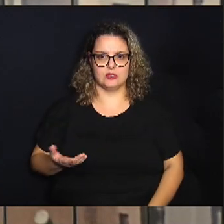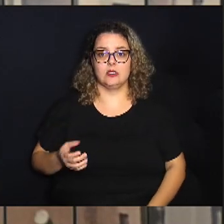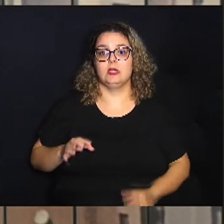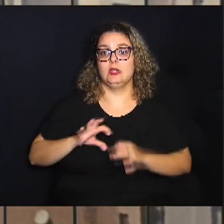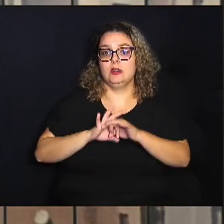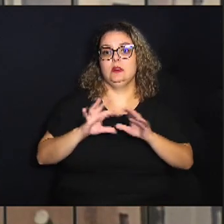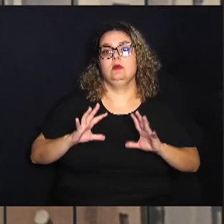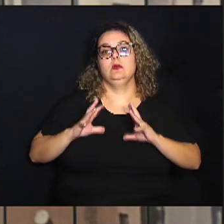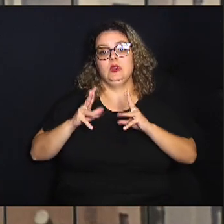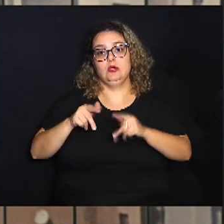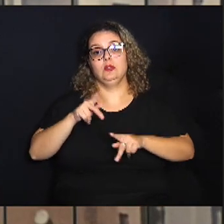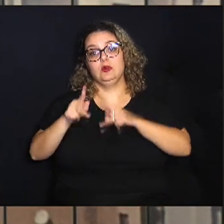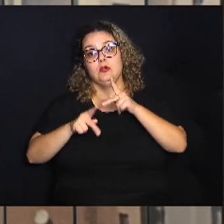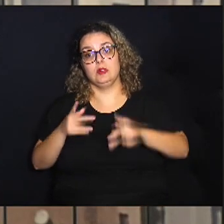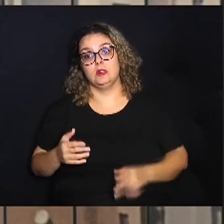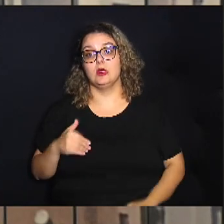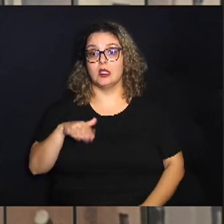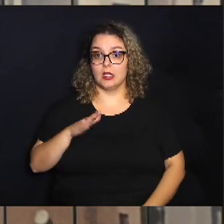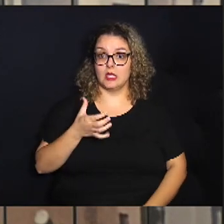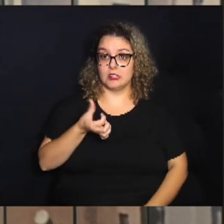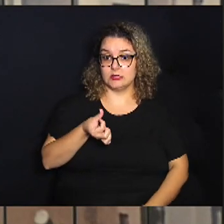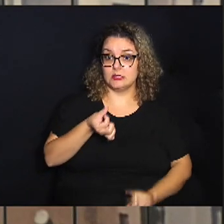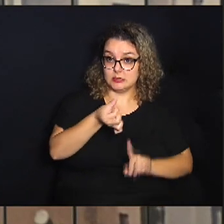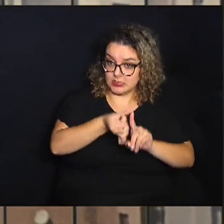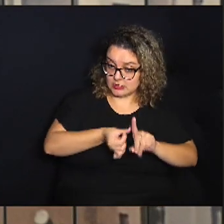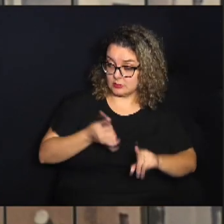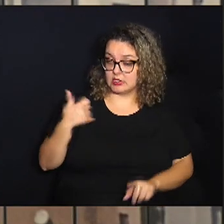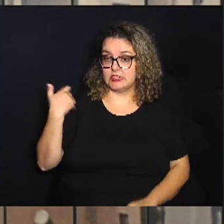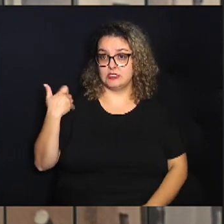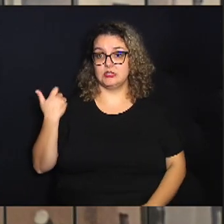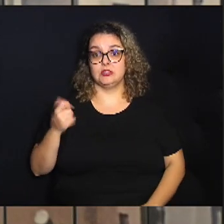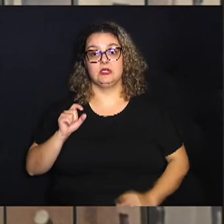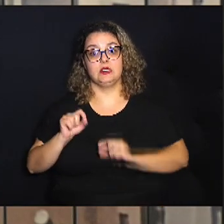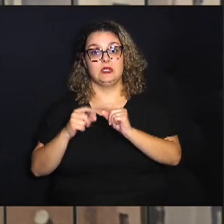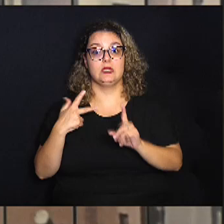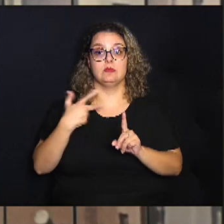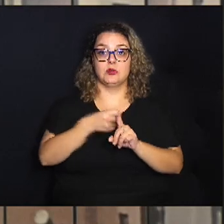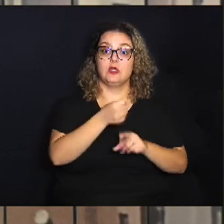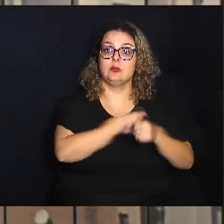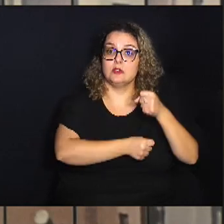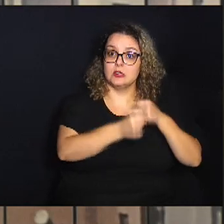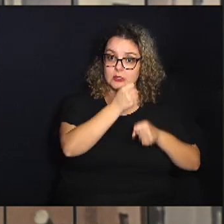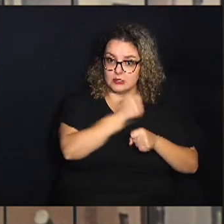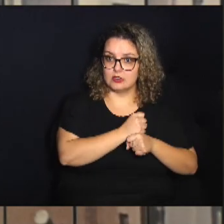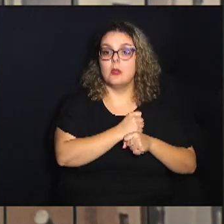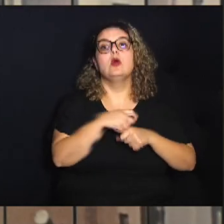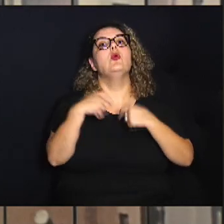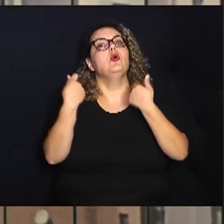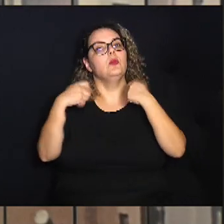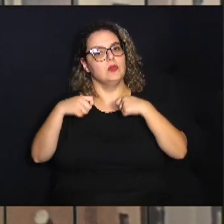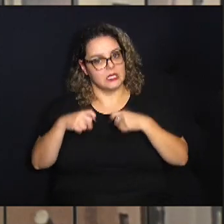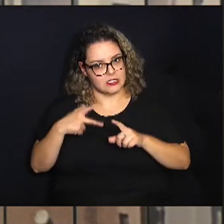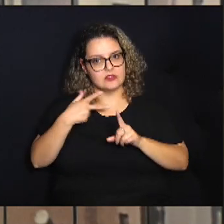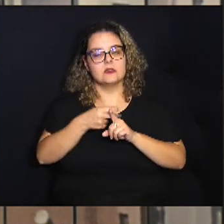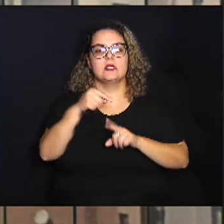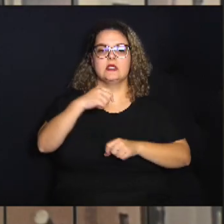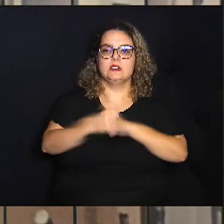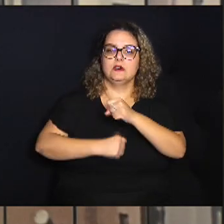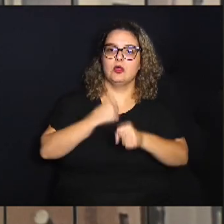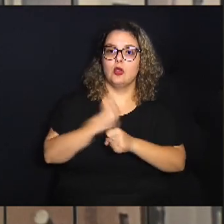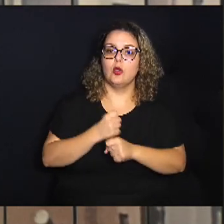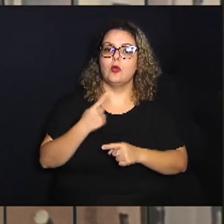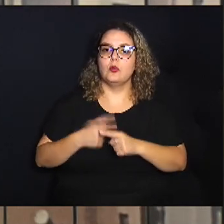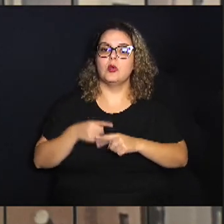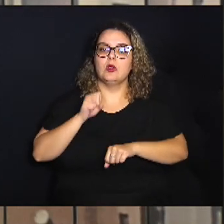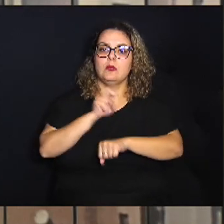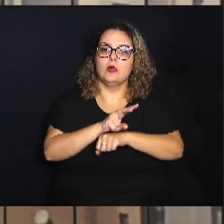para toda a população acima de 6 meses de idade e quem já se vacinou no ano passado deve reforçar esse ano porque o vírus passa